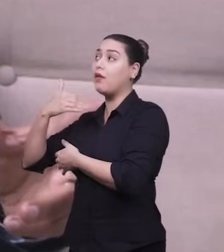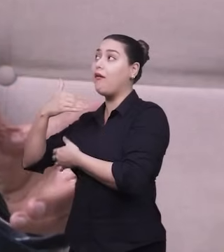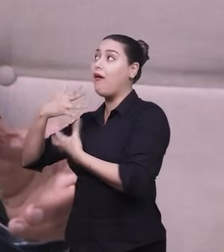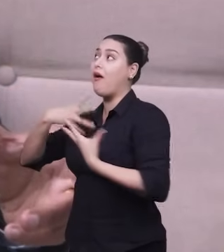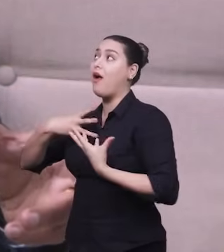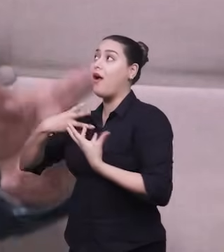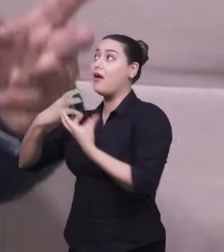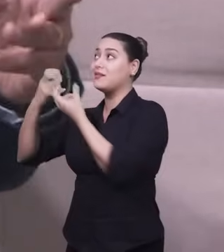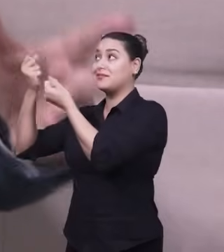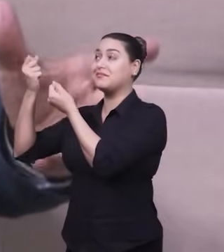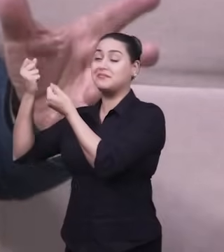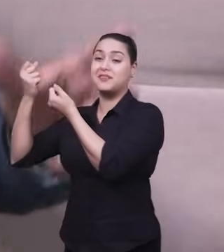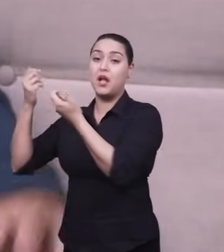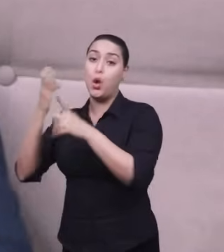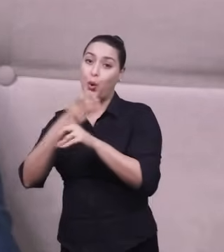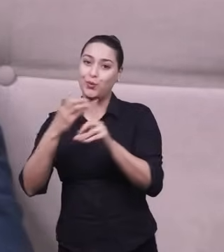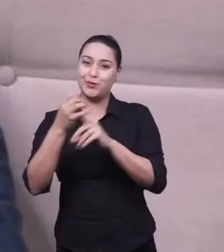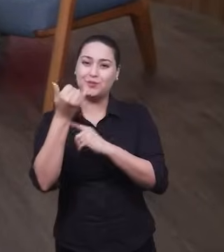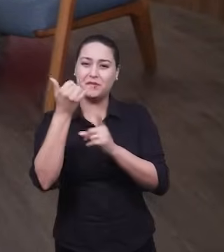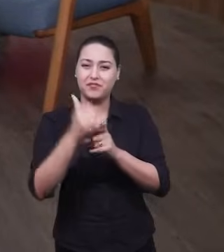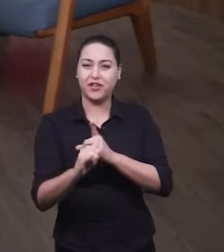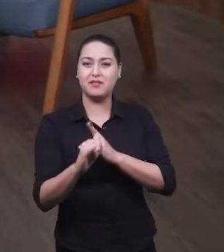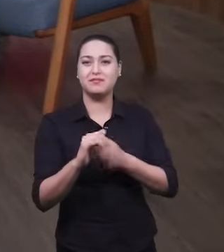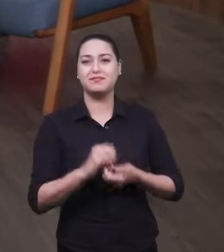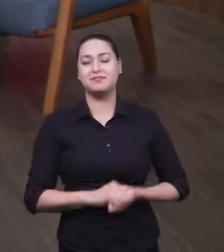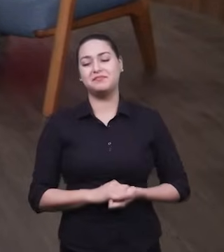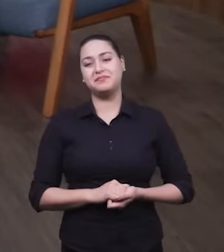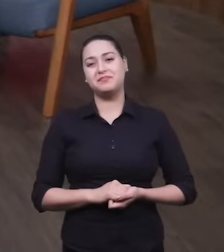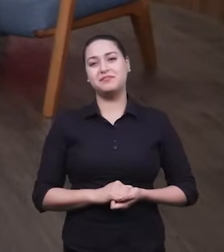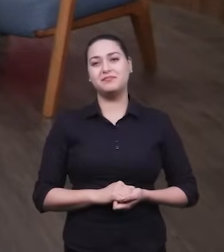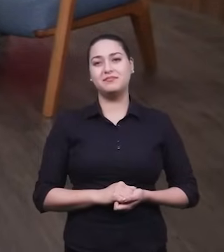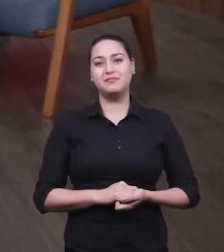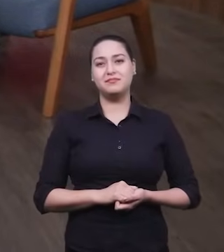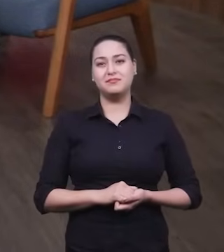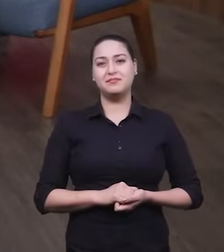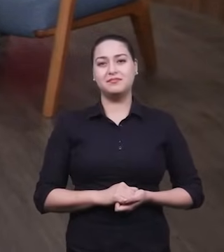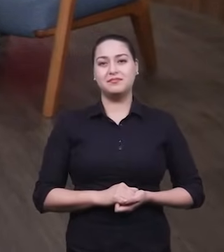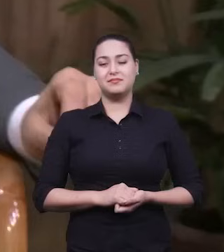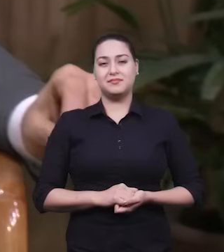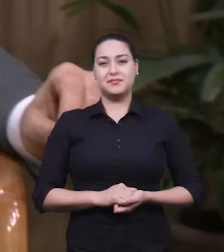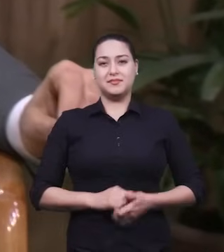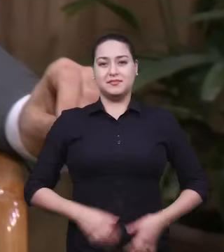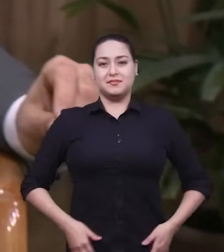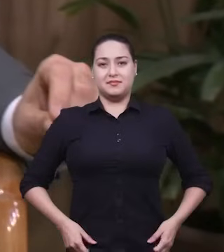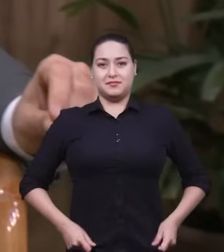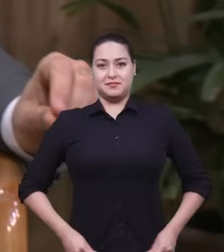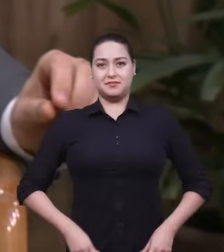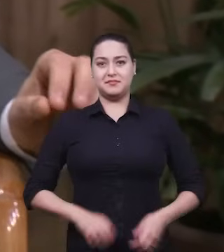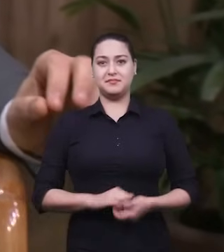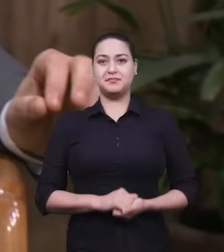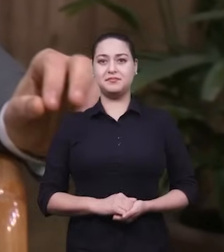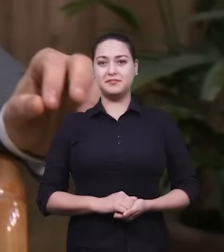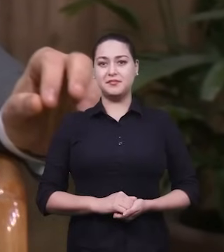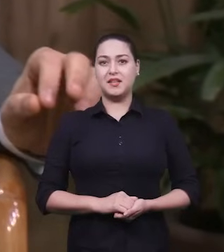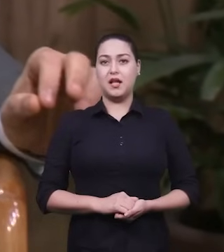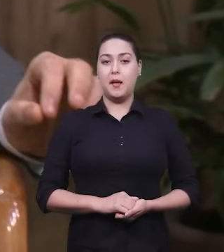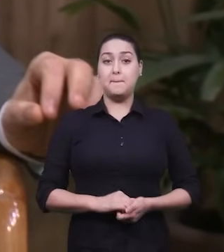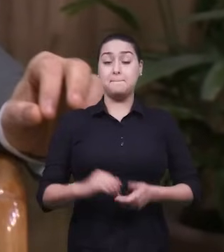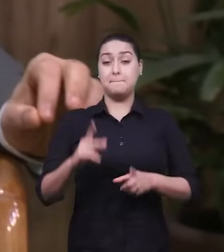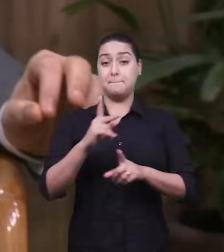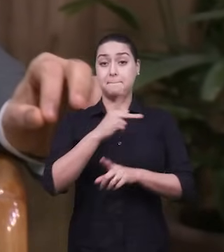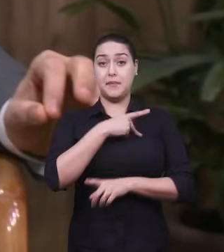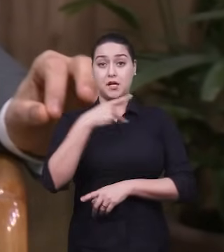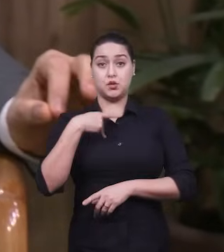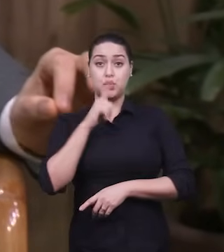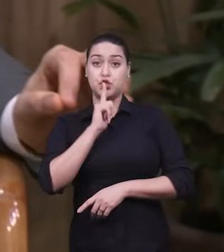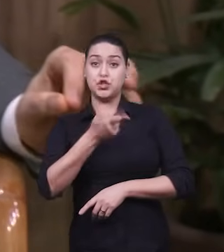Amém. É o culto profético. Recentemente foi trazida uma palavra pelo pastor Gedeuti no seminário, explicando que culto